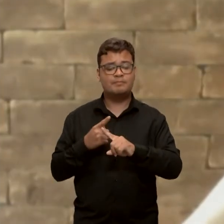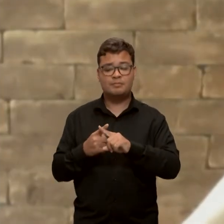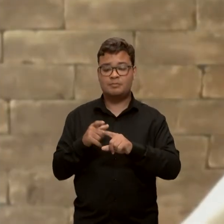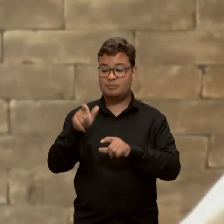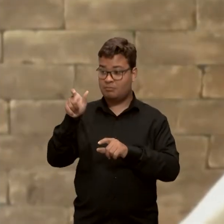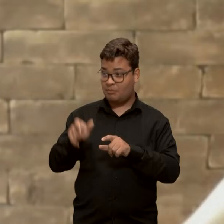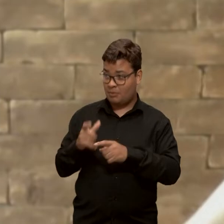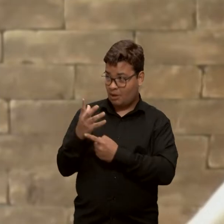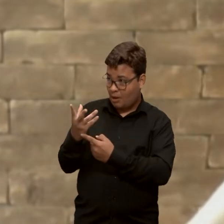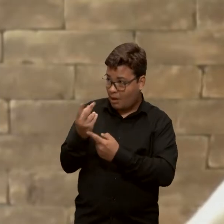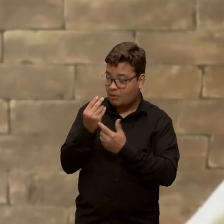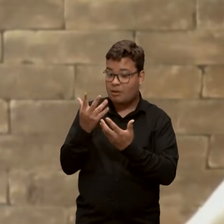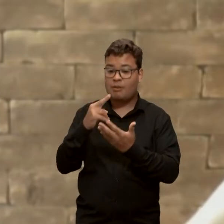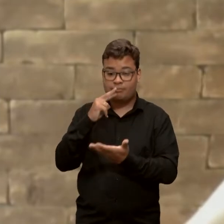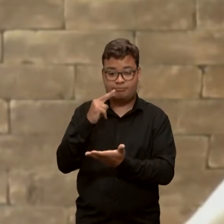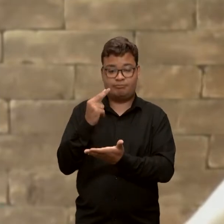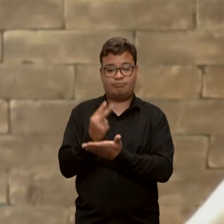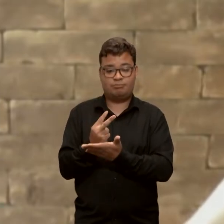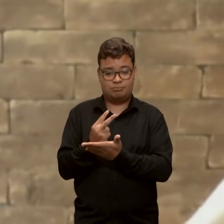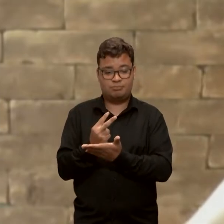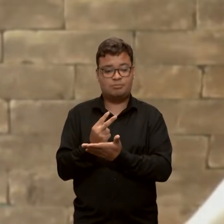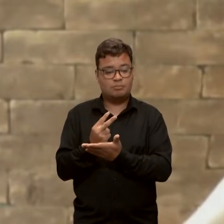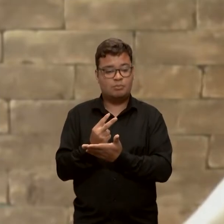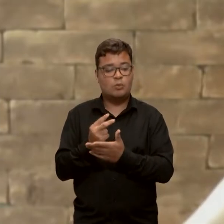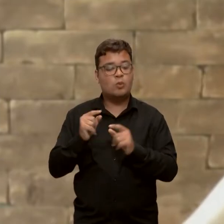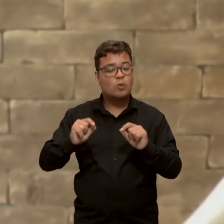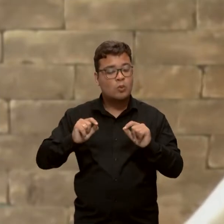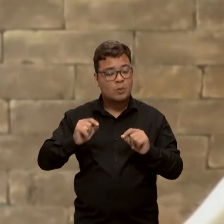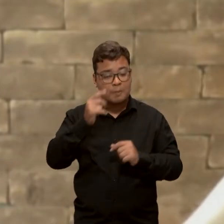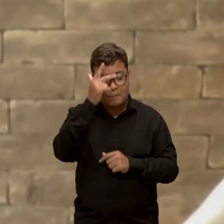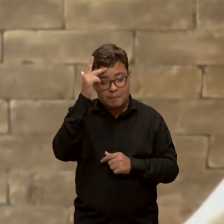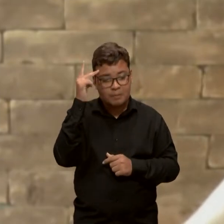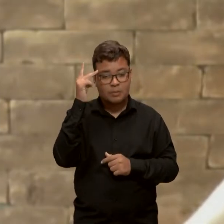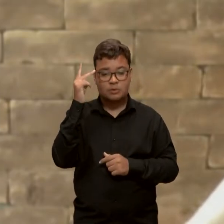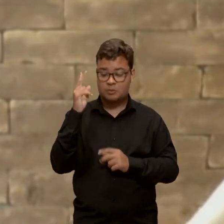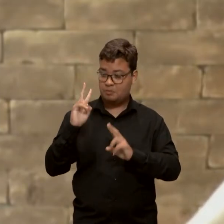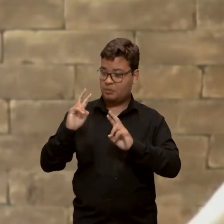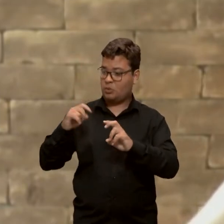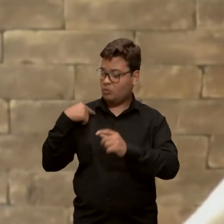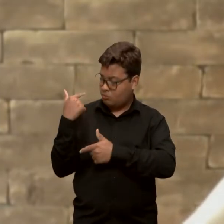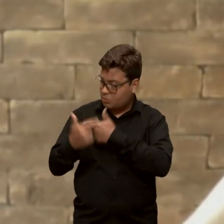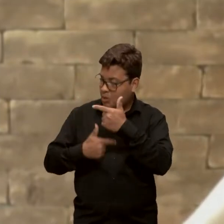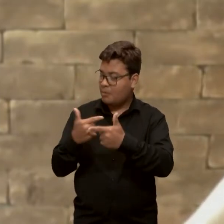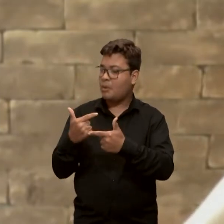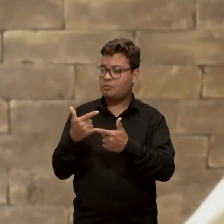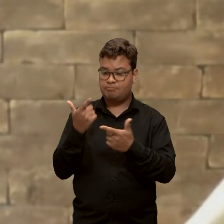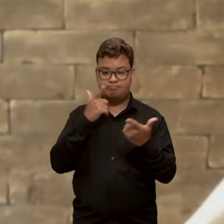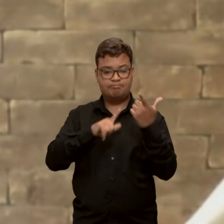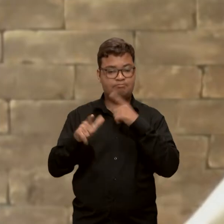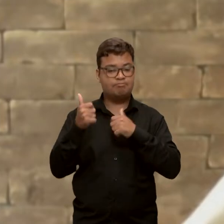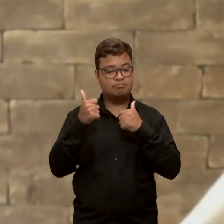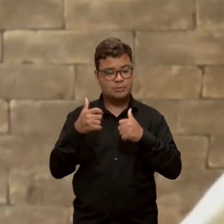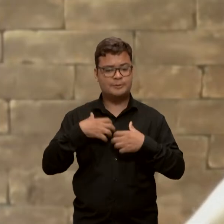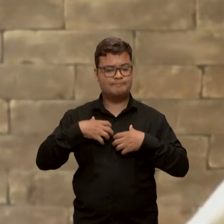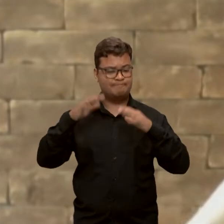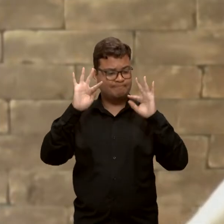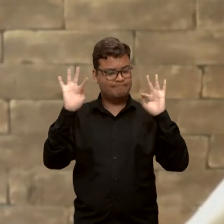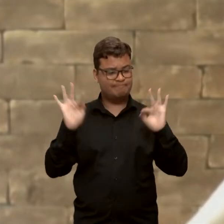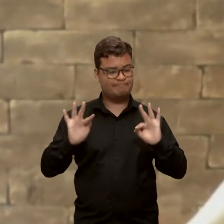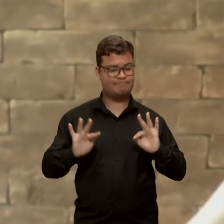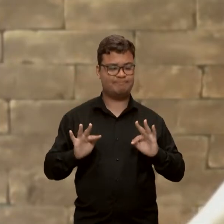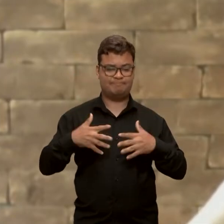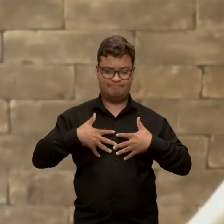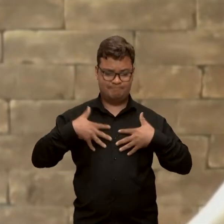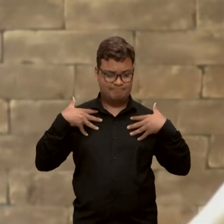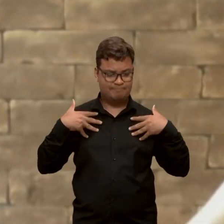quer é reconhecimento, é que a gente consiga ver que a nossa obra está dando os frutos. E eu fiquei muito feliz, muito satisfeito.